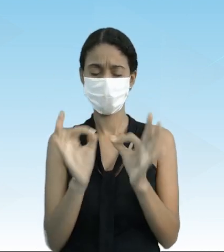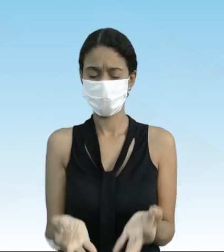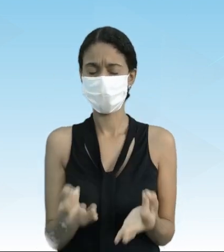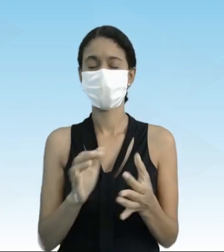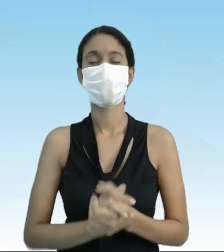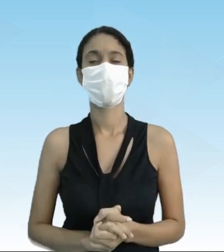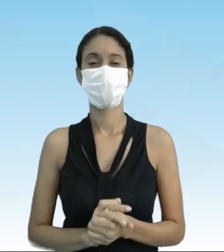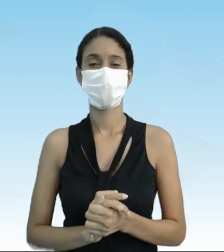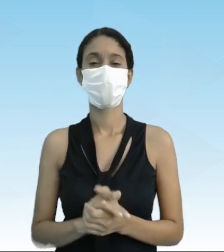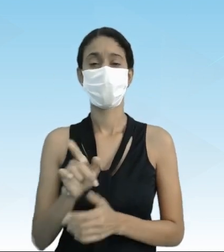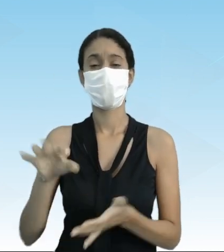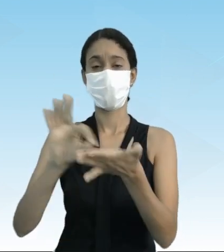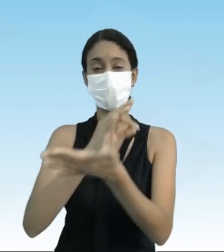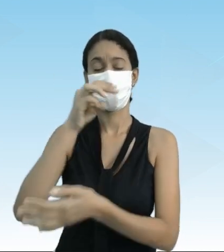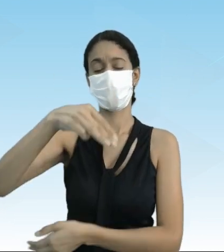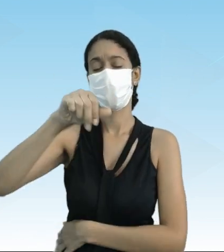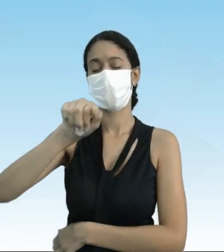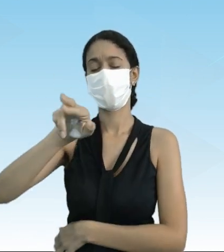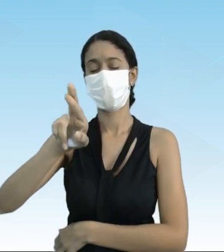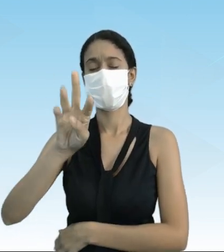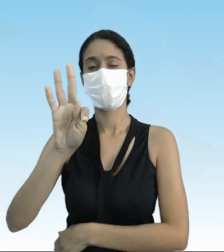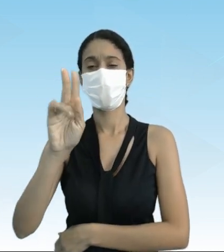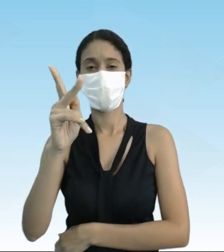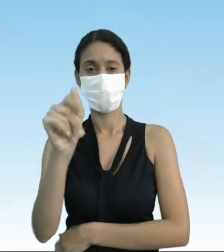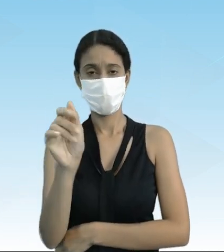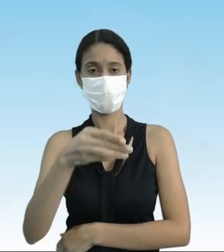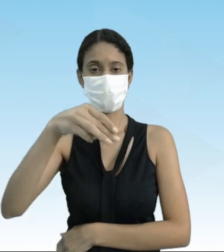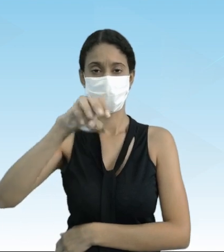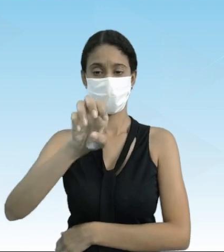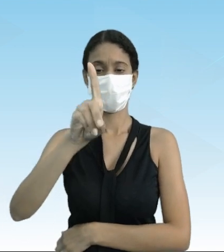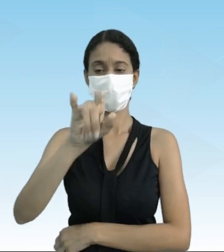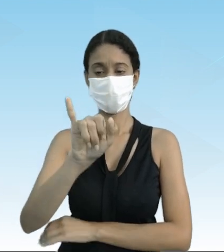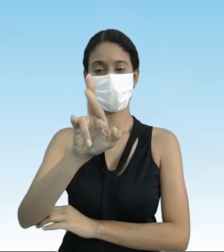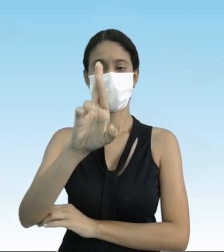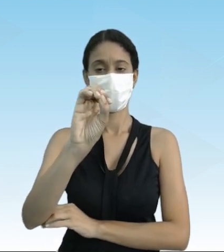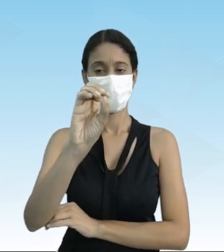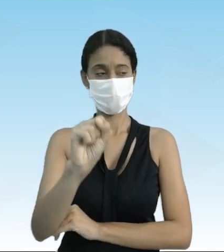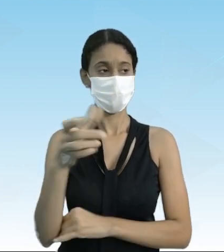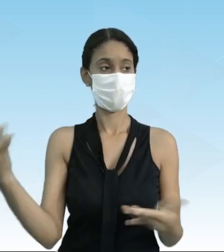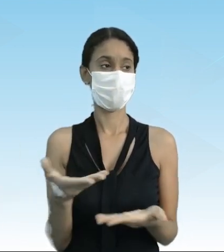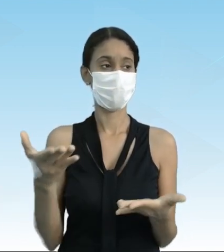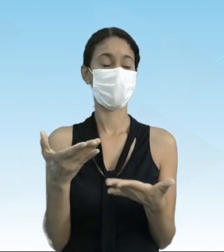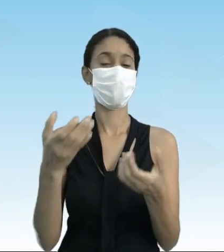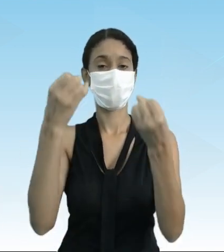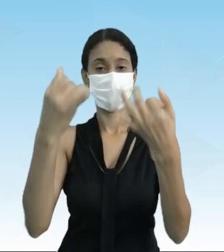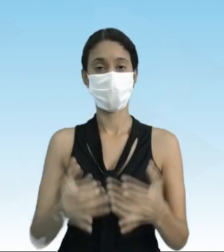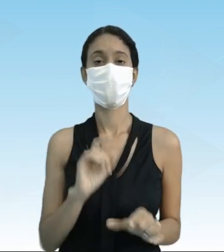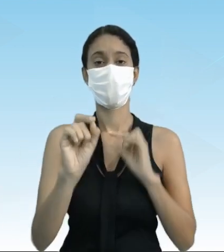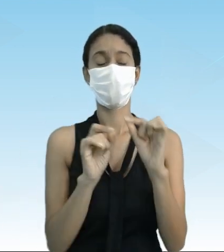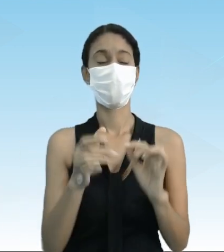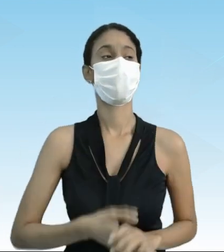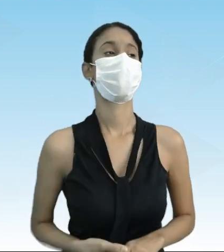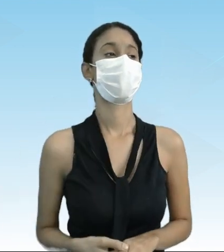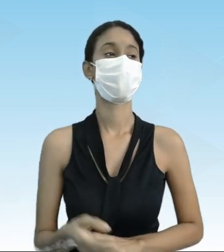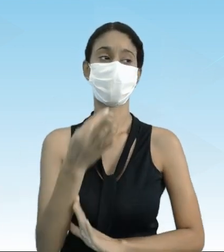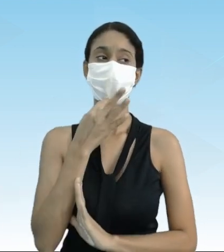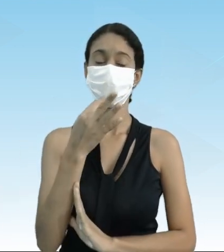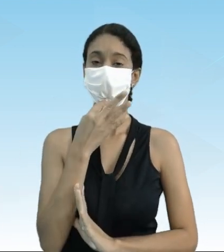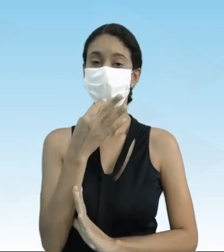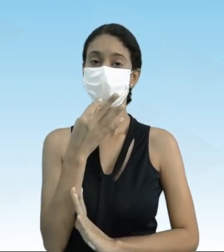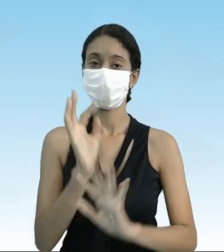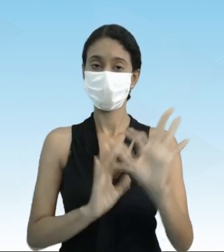simplicidade. Marta Medeiros. E a simplicidade de hoje, queremos aqui passar para vocês, é esse conhecimento,